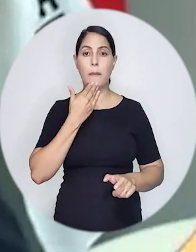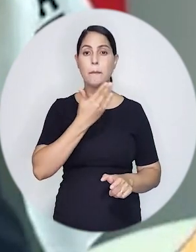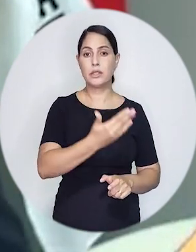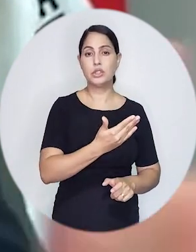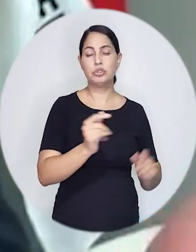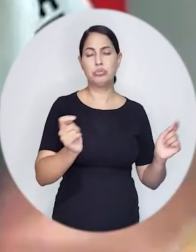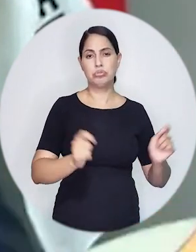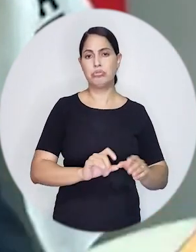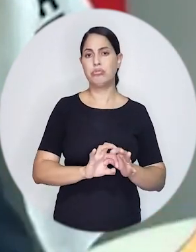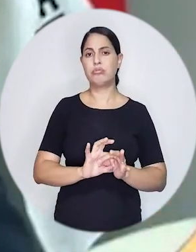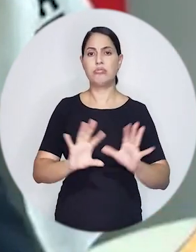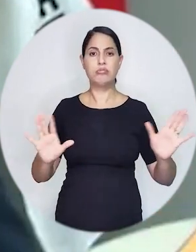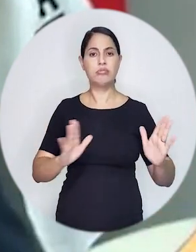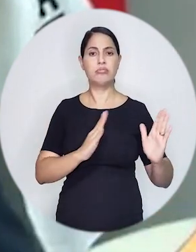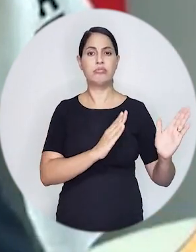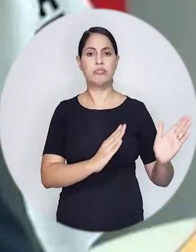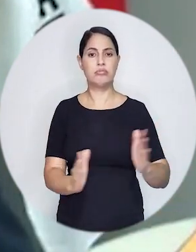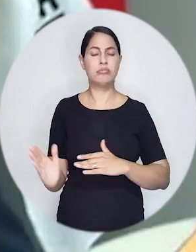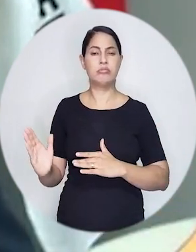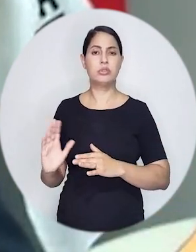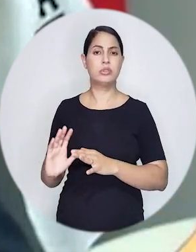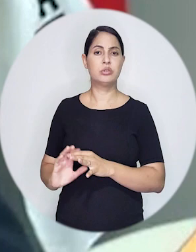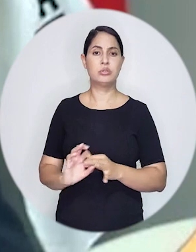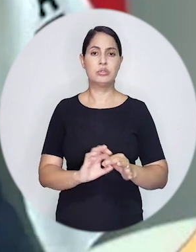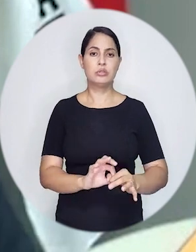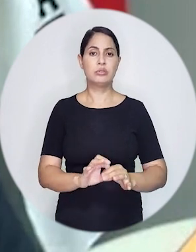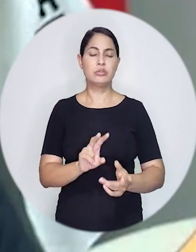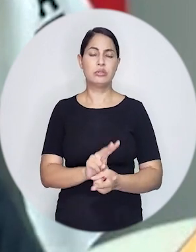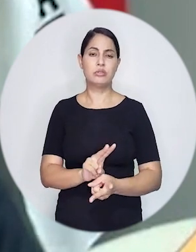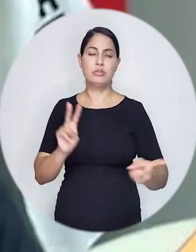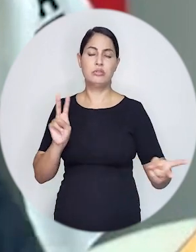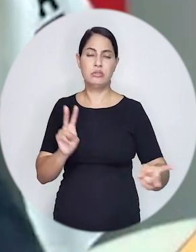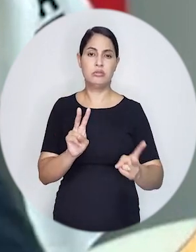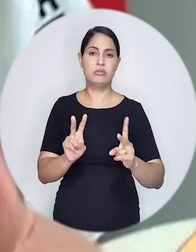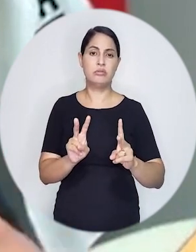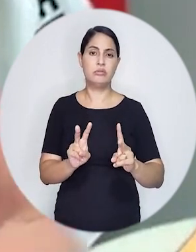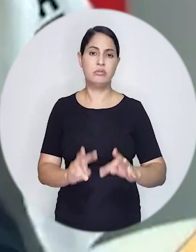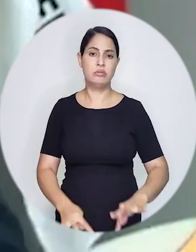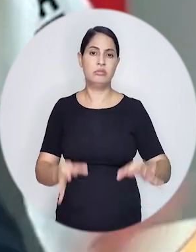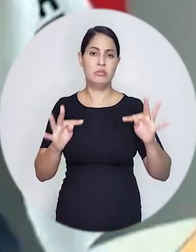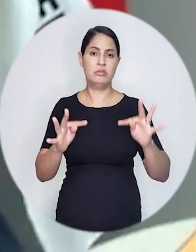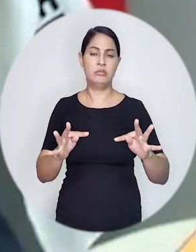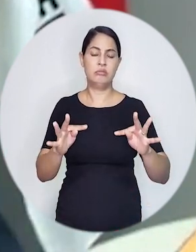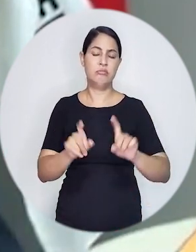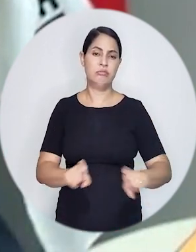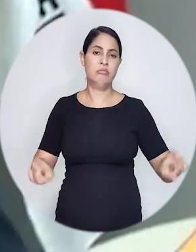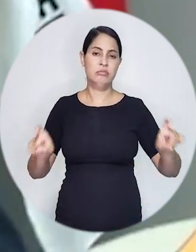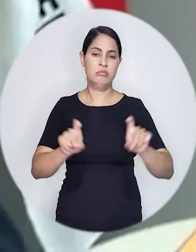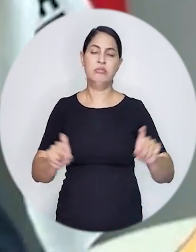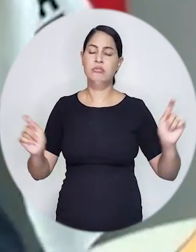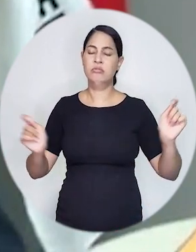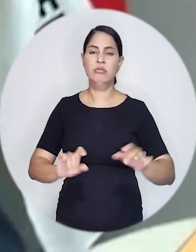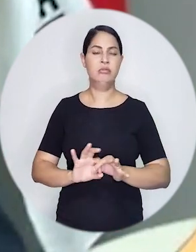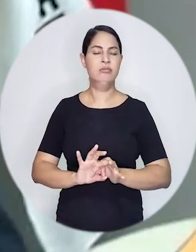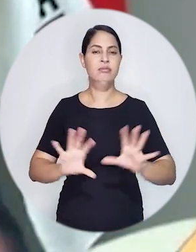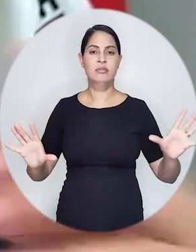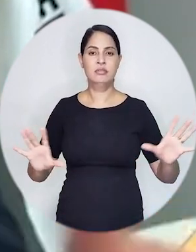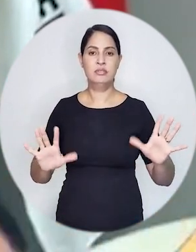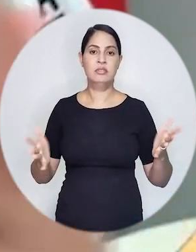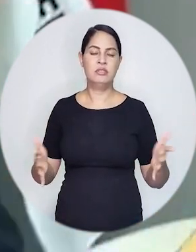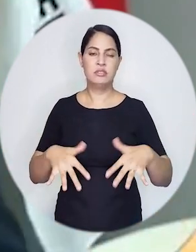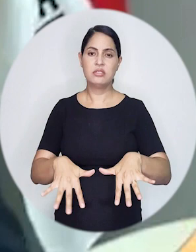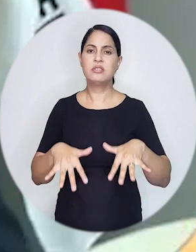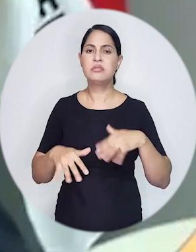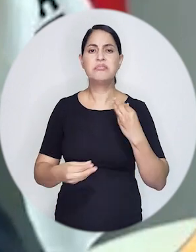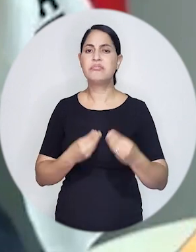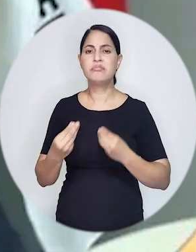partes. No caso do advogado, basta o advogado requerer que aquele processo tramite na modalidade virtual, na modalidade eletrônica, e,